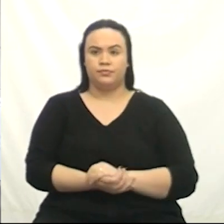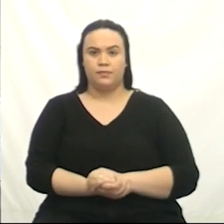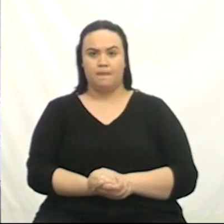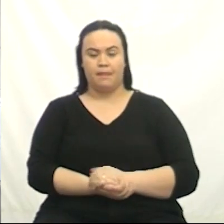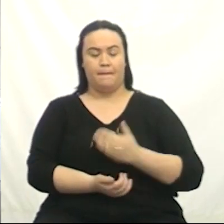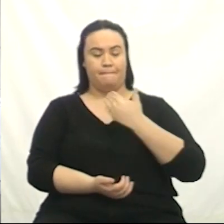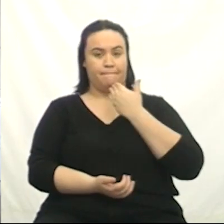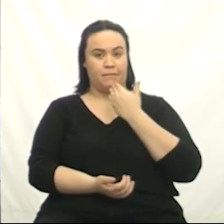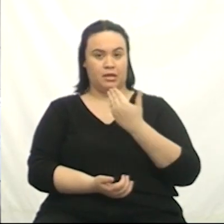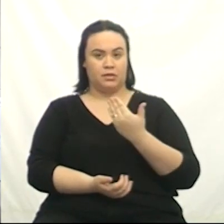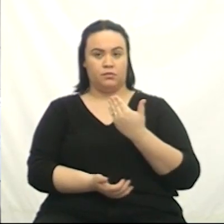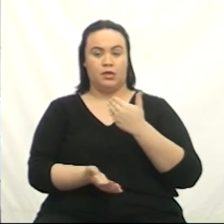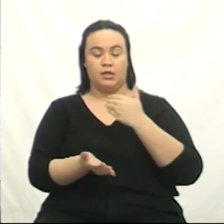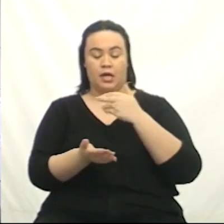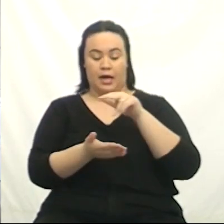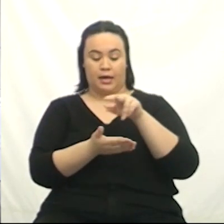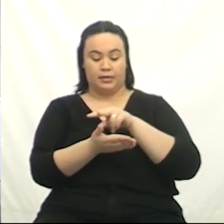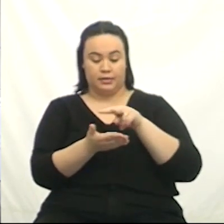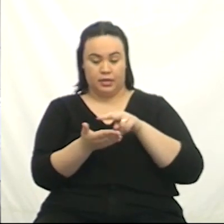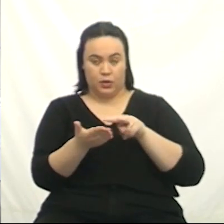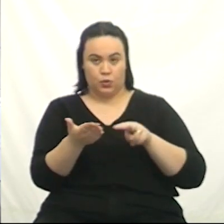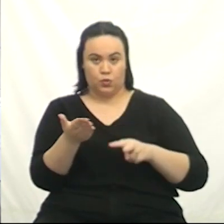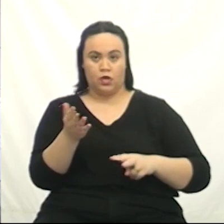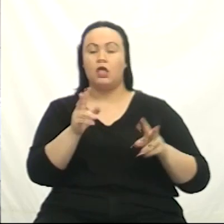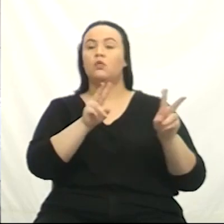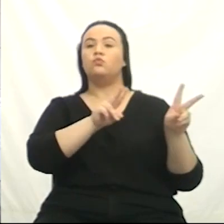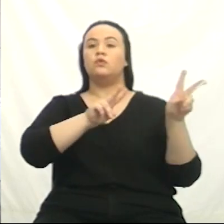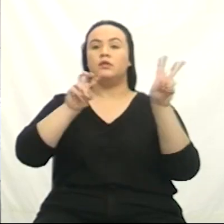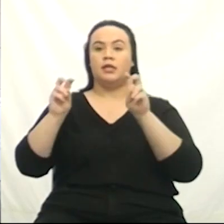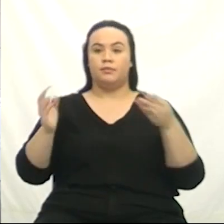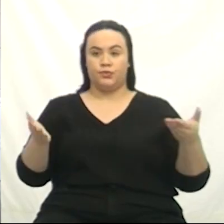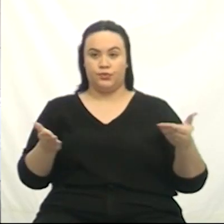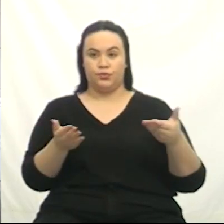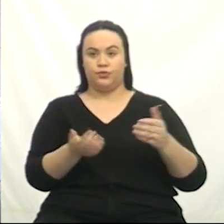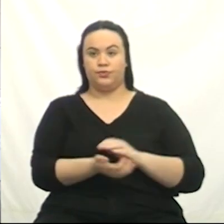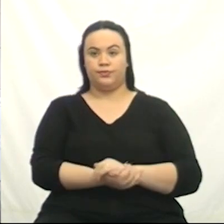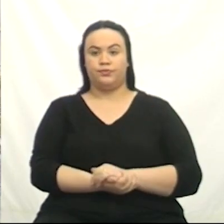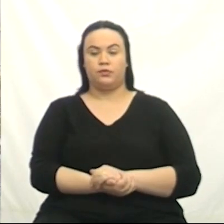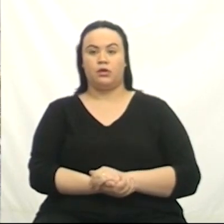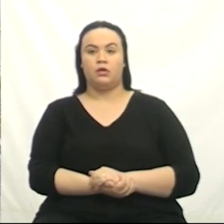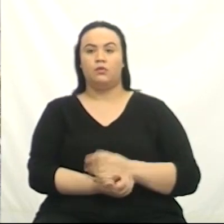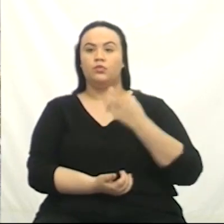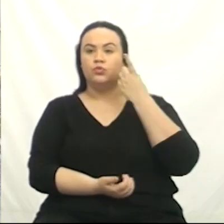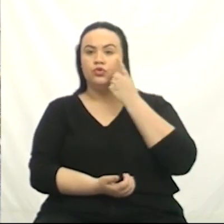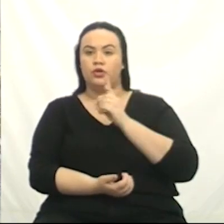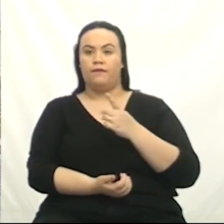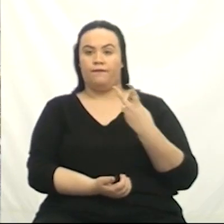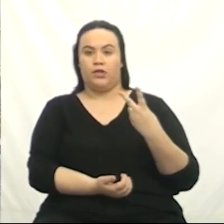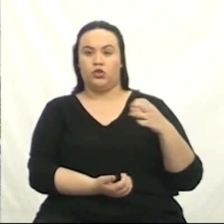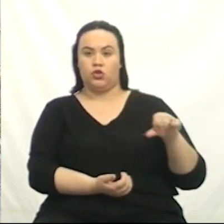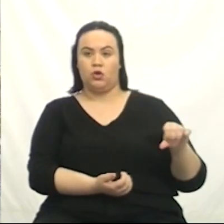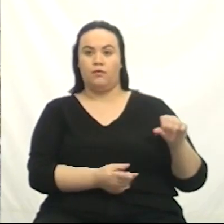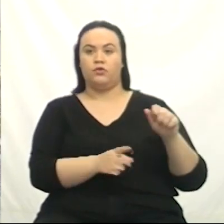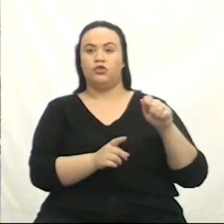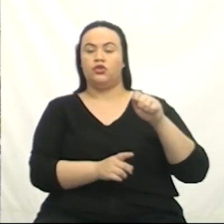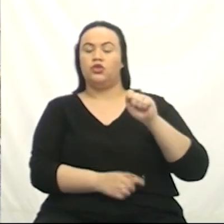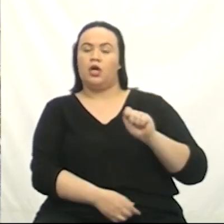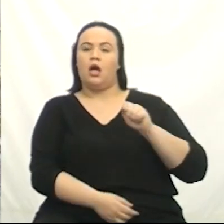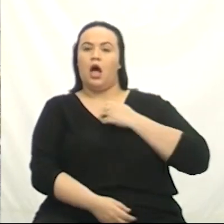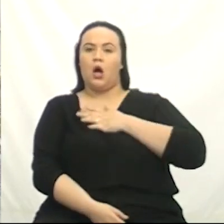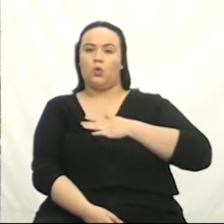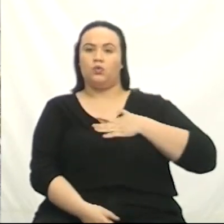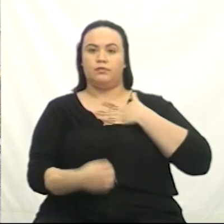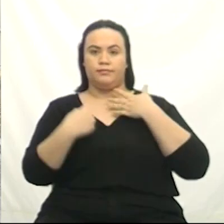Solicito agora que a senhora faça a leitura do expediente. Sessão do dia 29 de 8 de 2023.